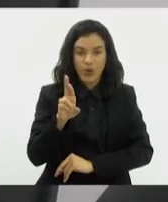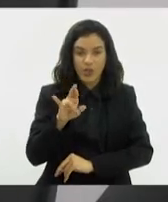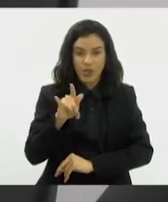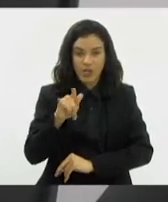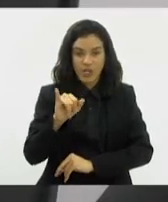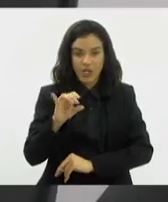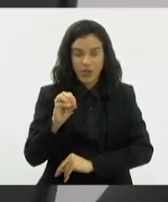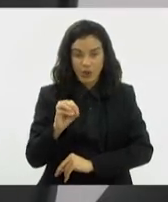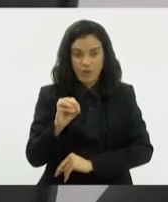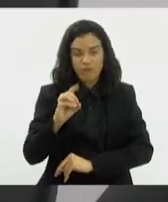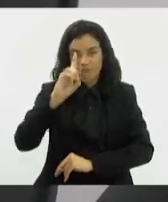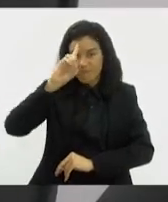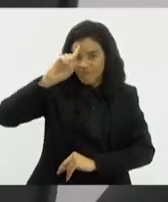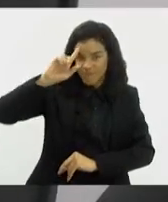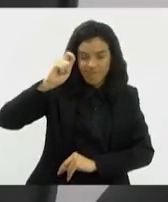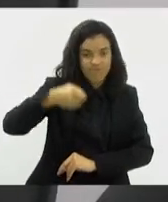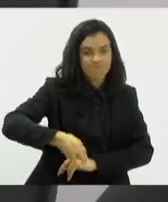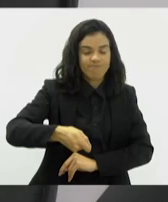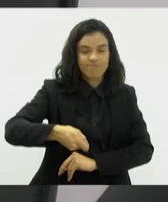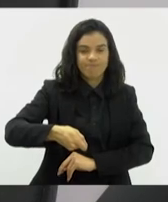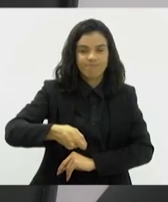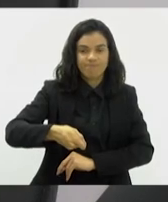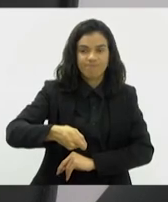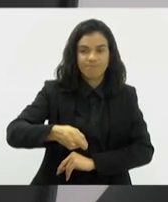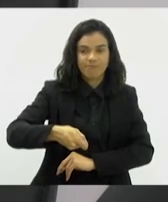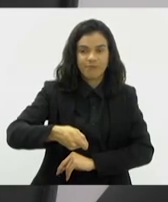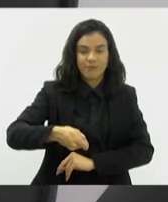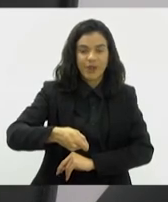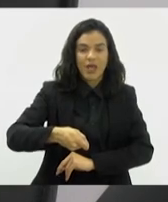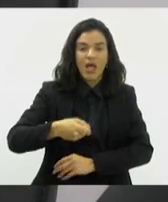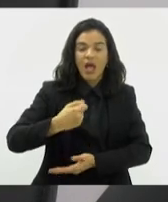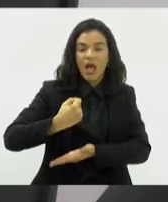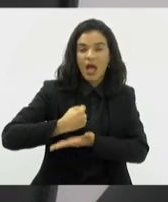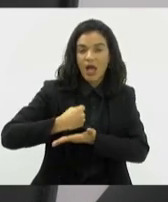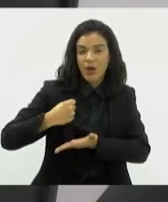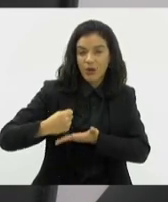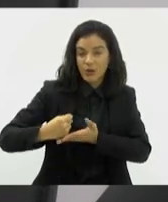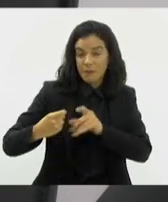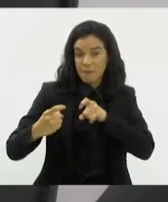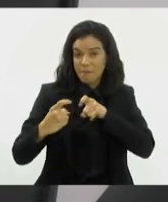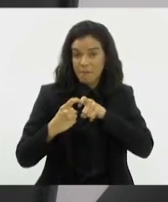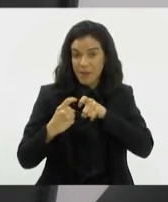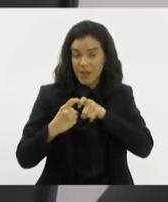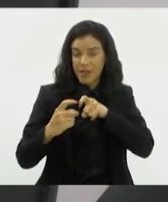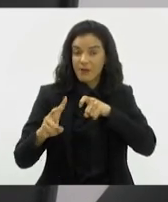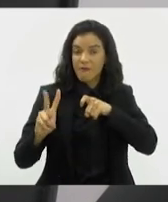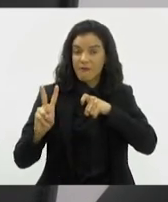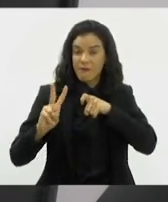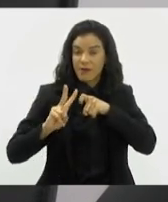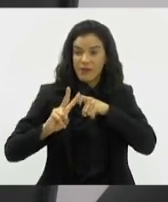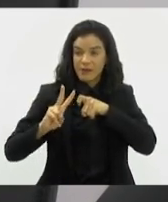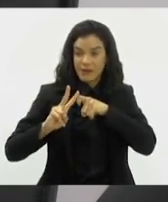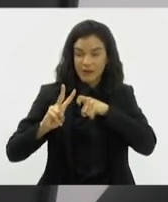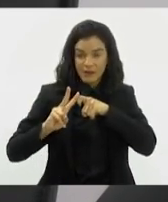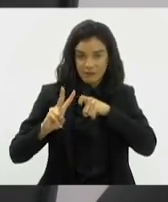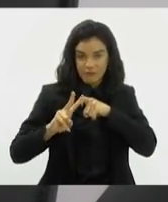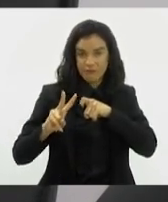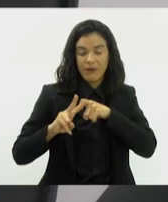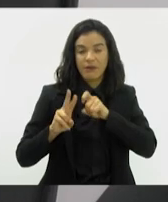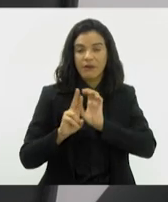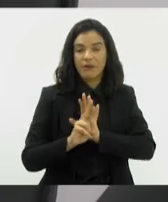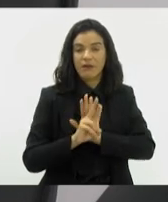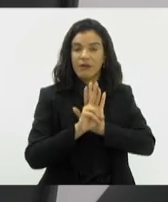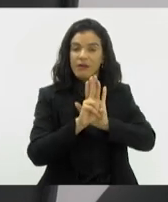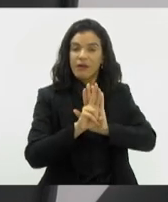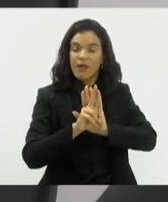que determina a contratação de médicos veterinários como